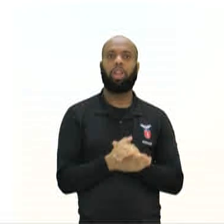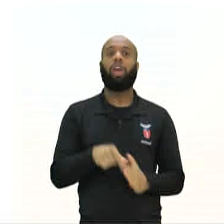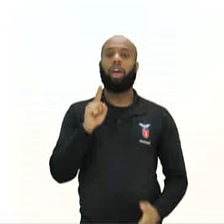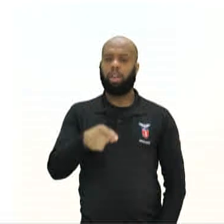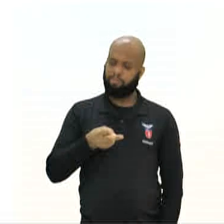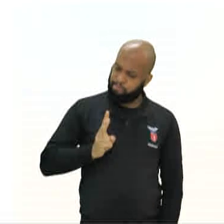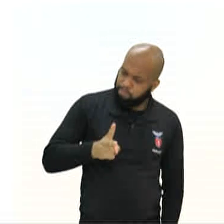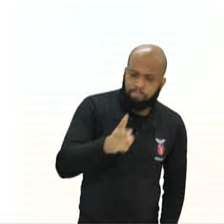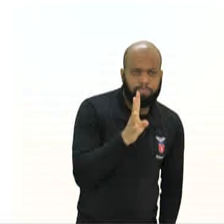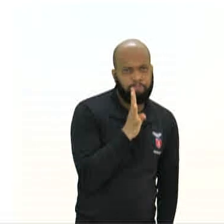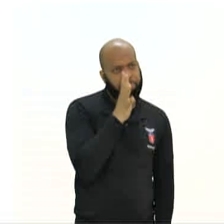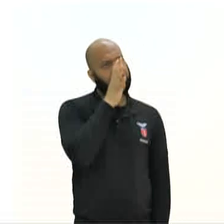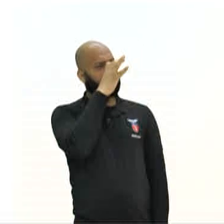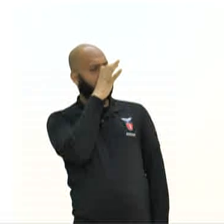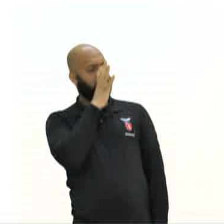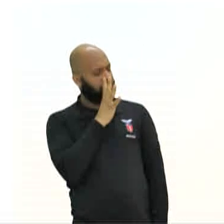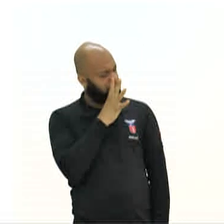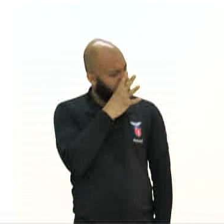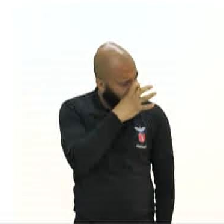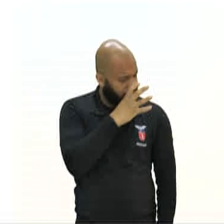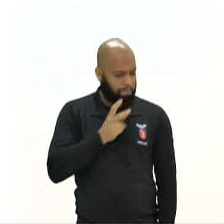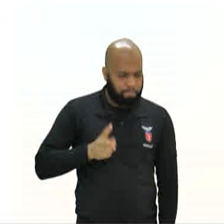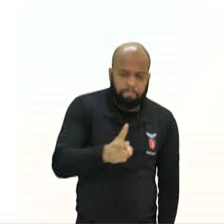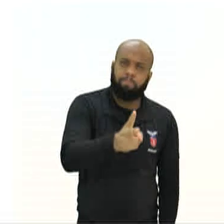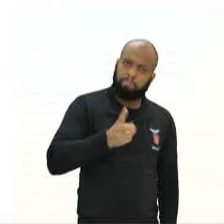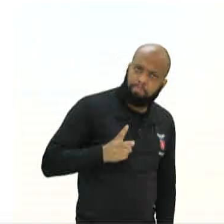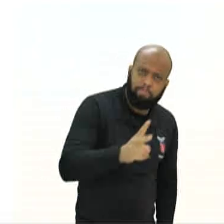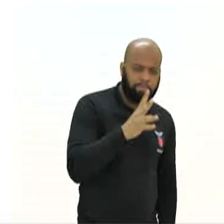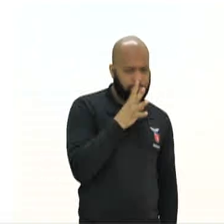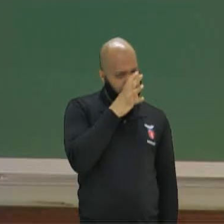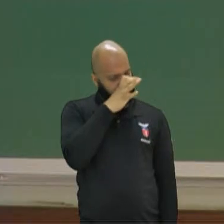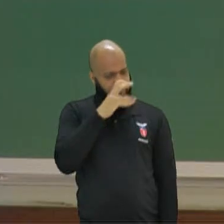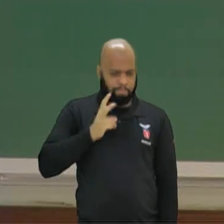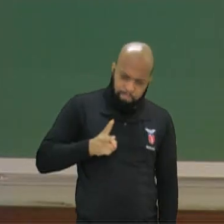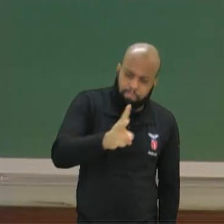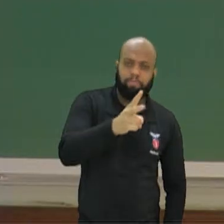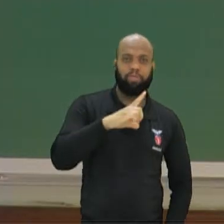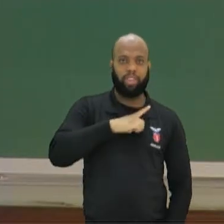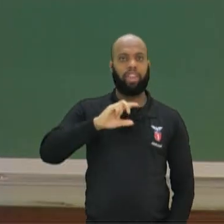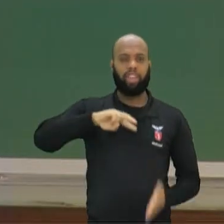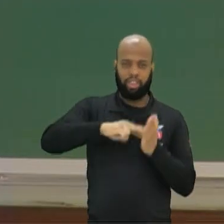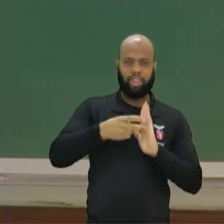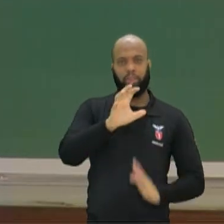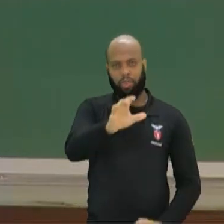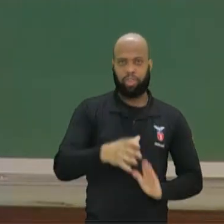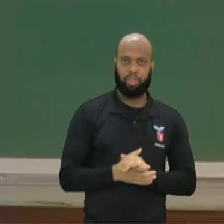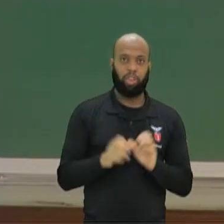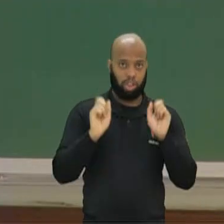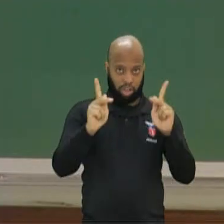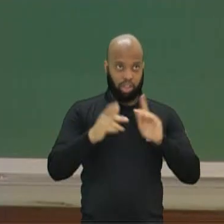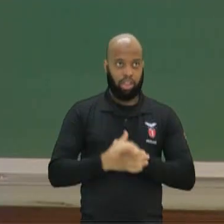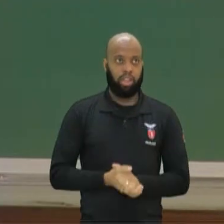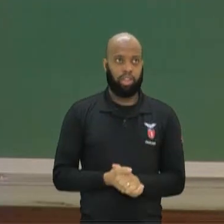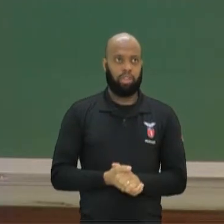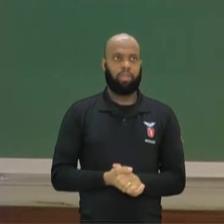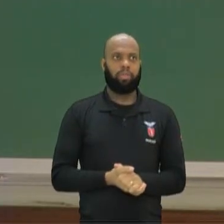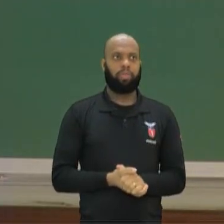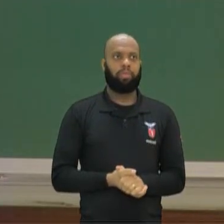Keep trucking significa seguir em frente, continue, persistindo, não desistindo.